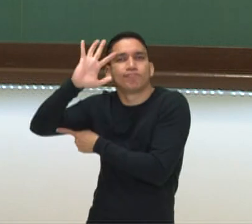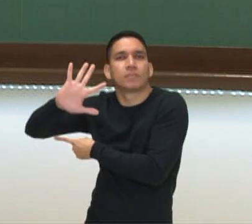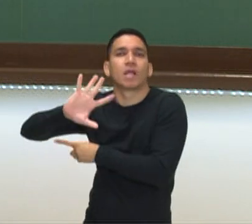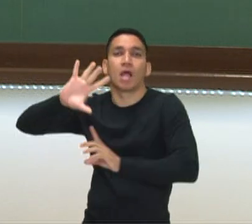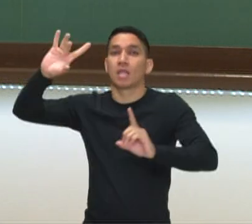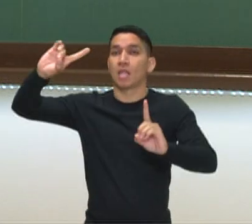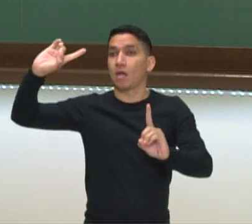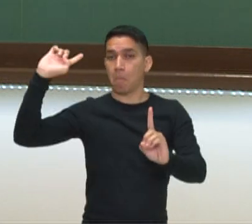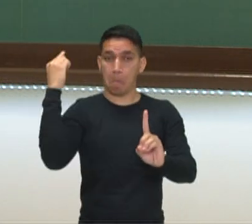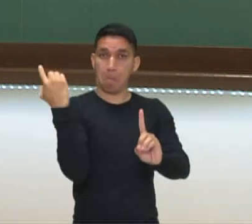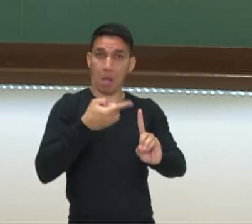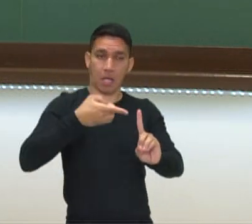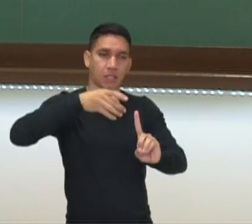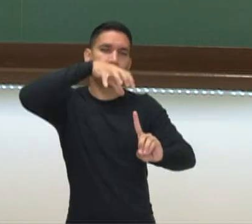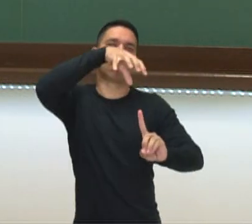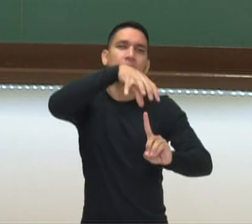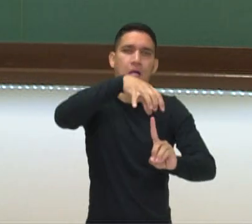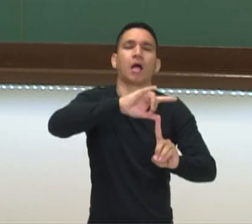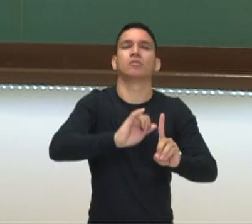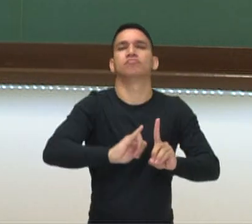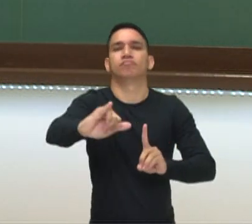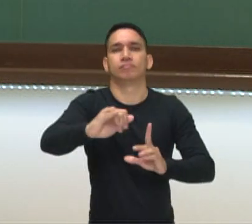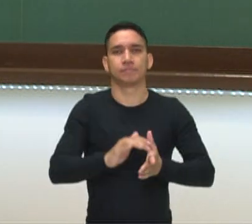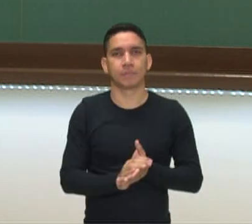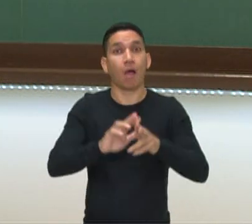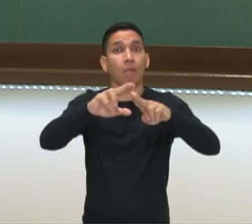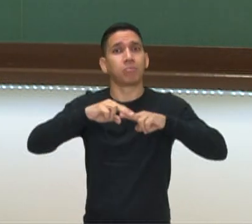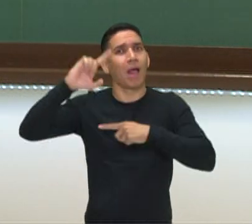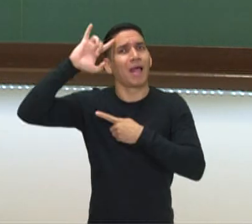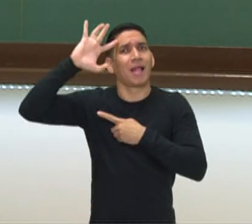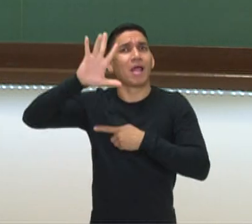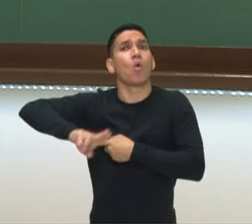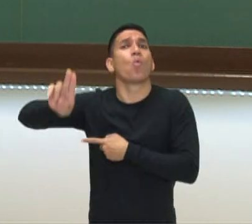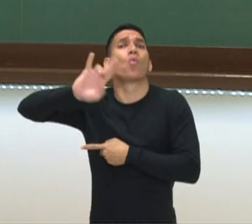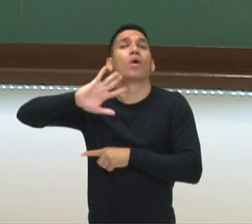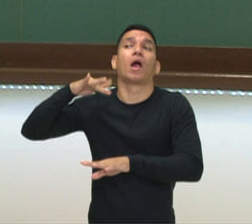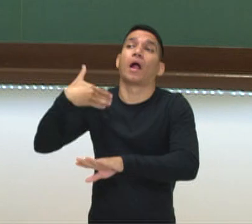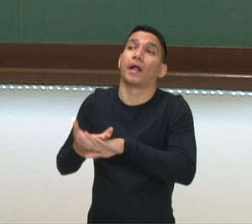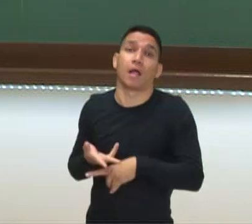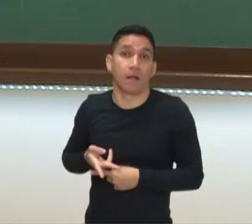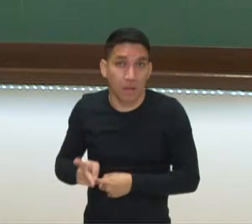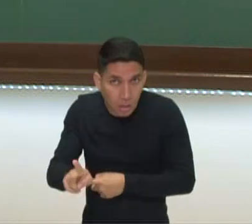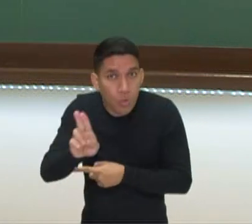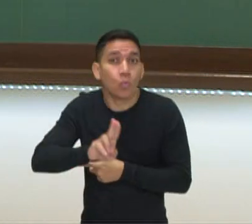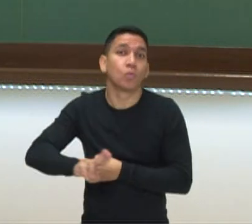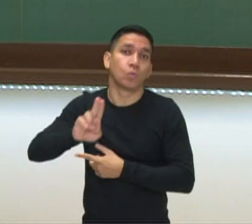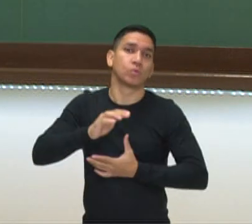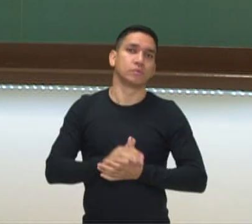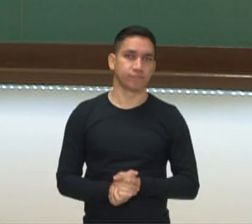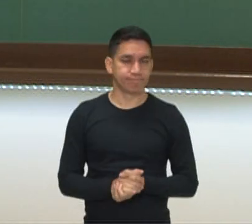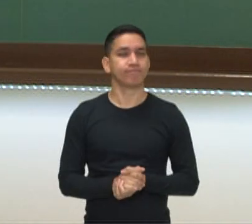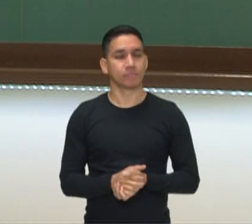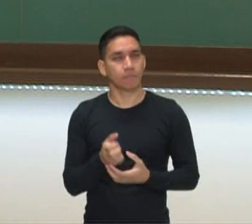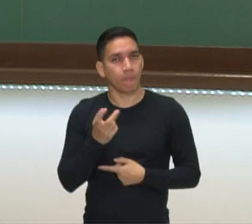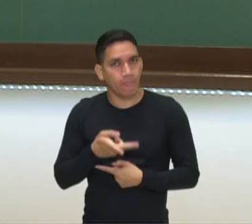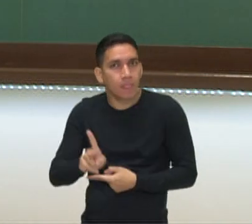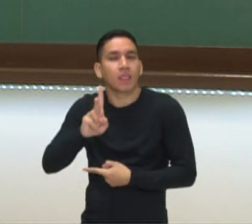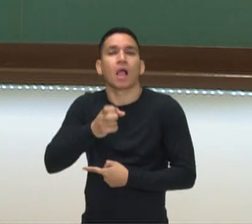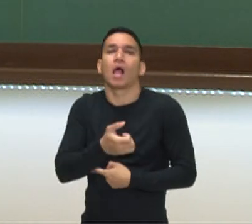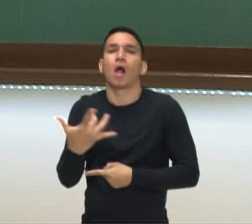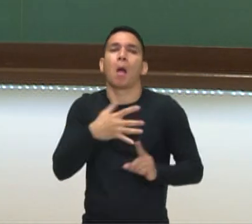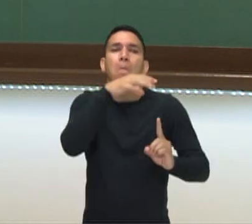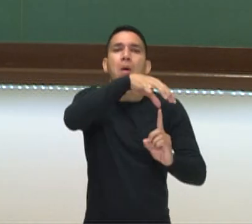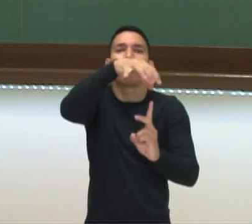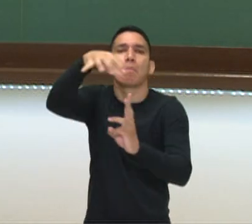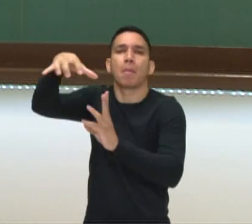dos reis. E essa teoria, ela foi usada e ainda é usada, ainda é falado nas